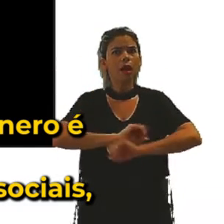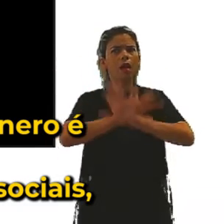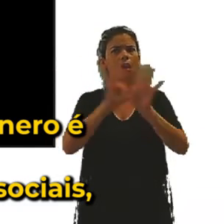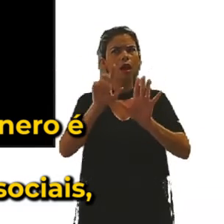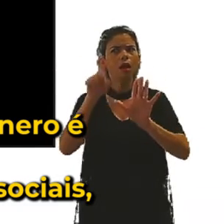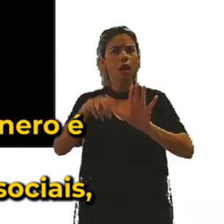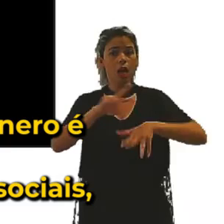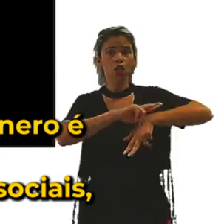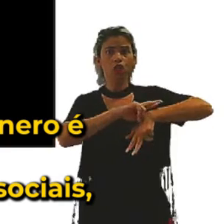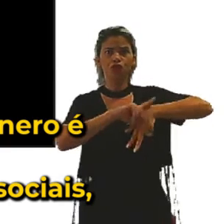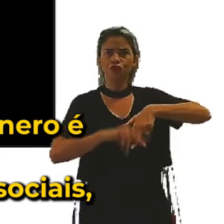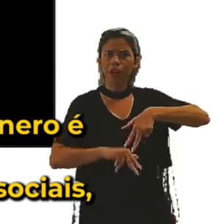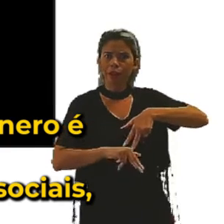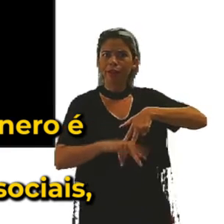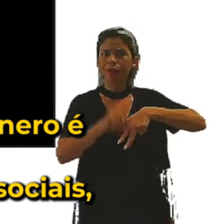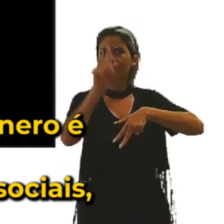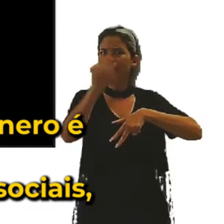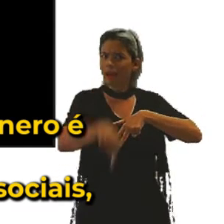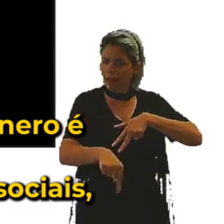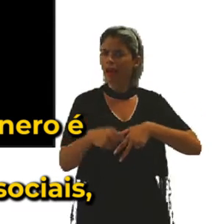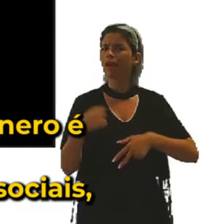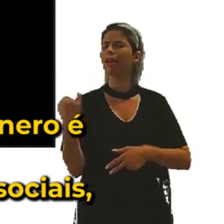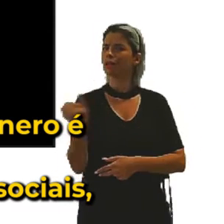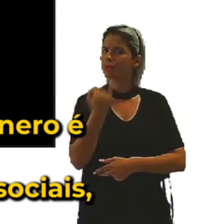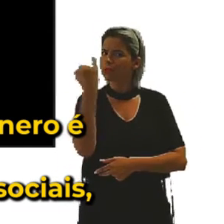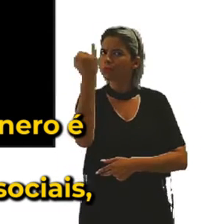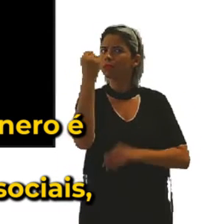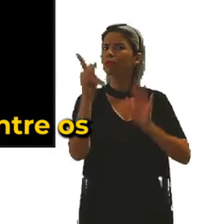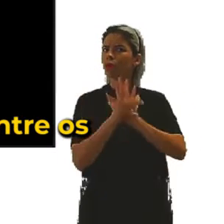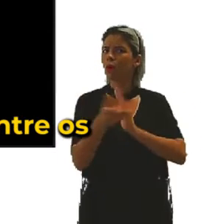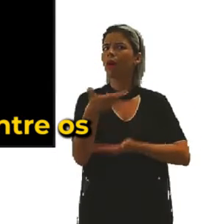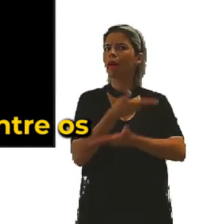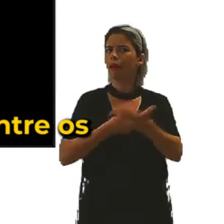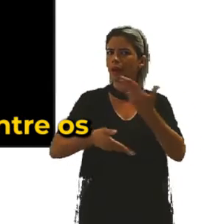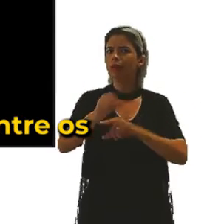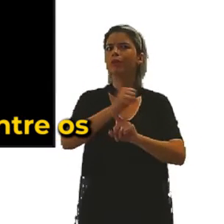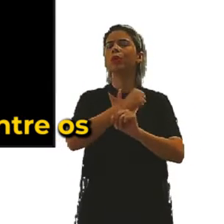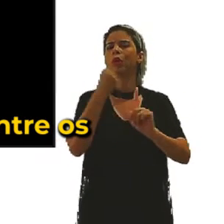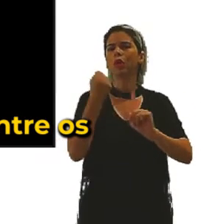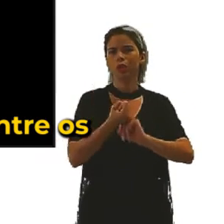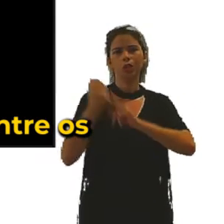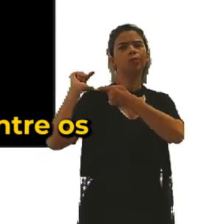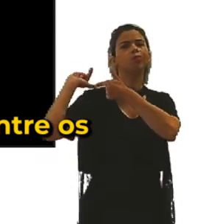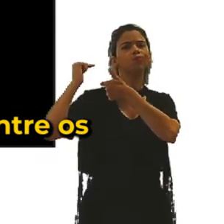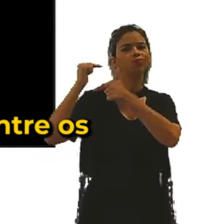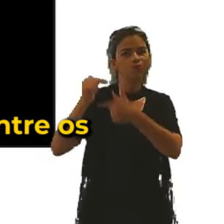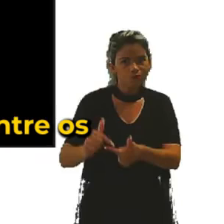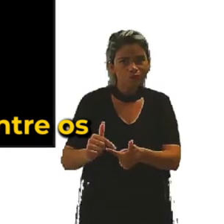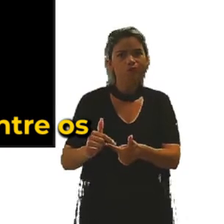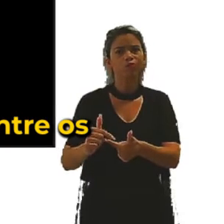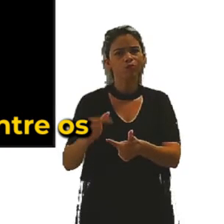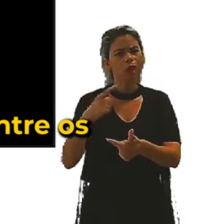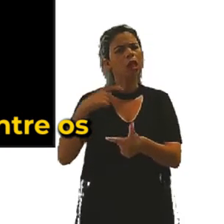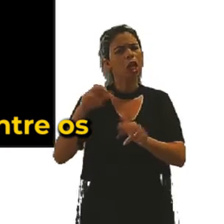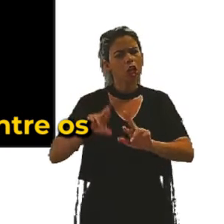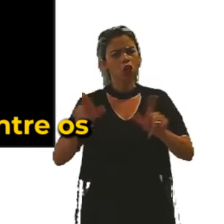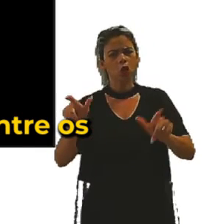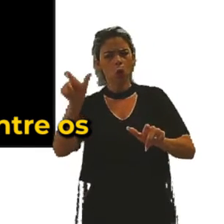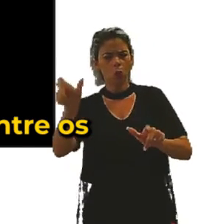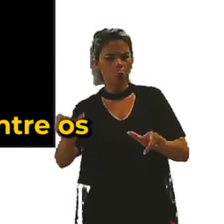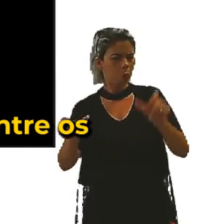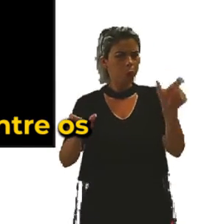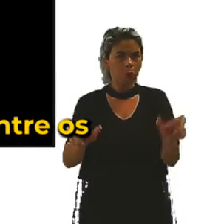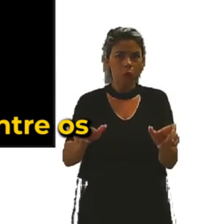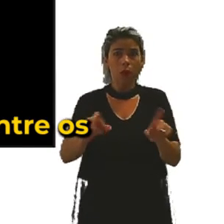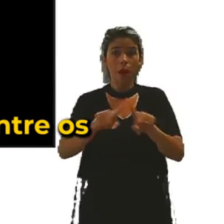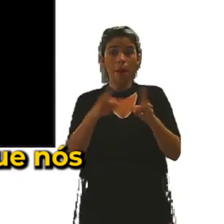gênero ele é um elemento constitutivo das relações sociais fundamentais nas diferenças percebidas entre os sexos,